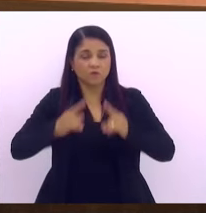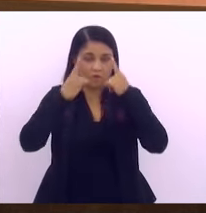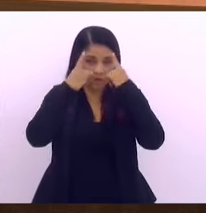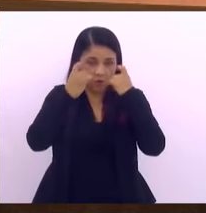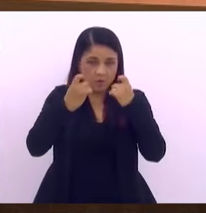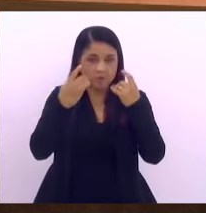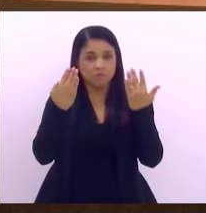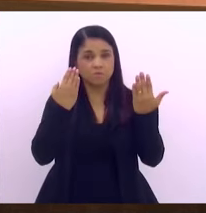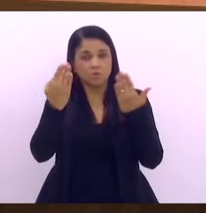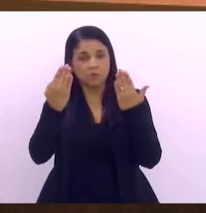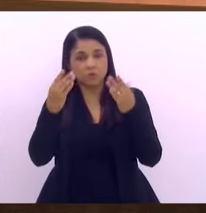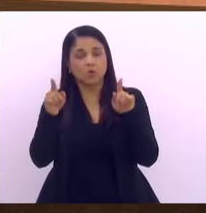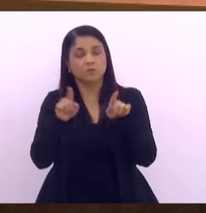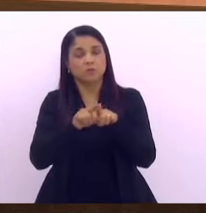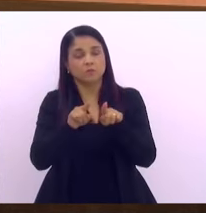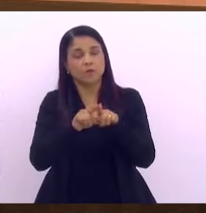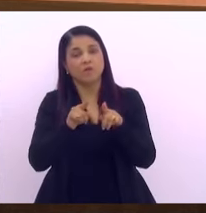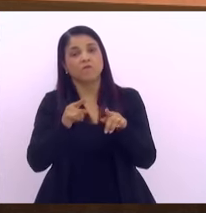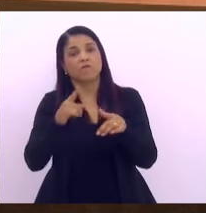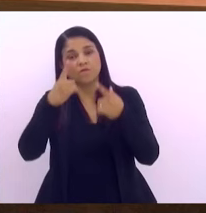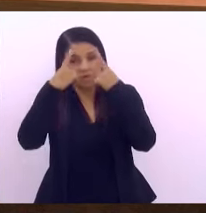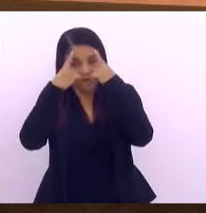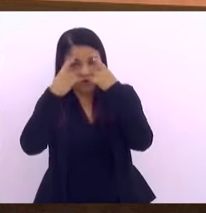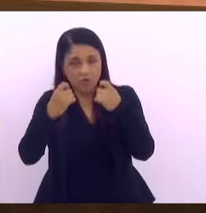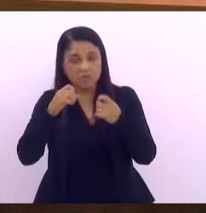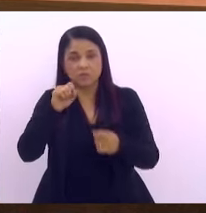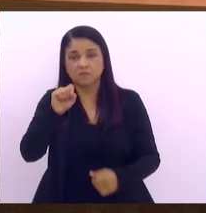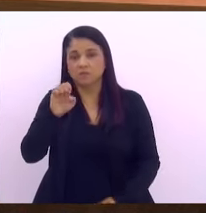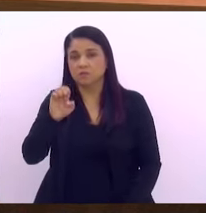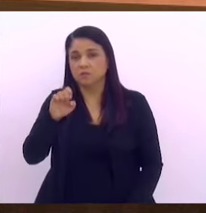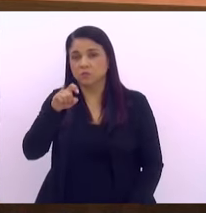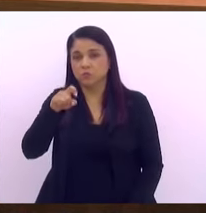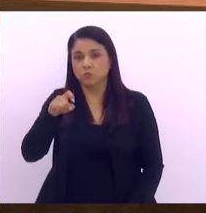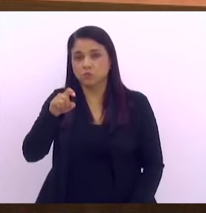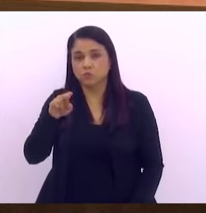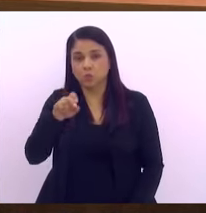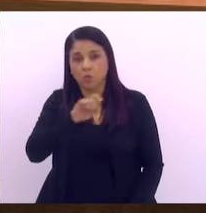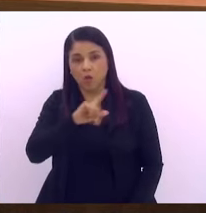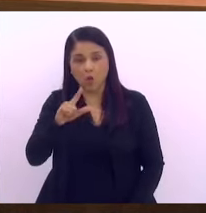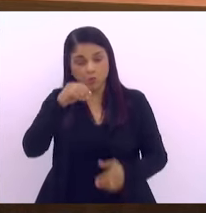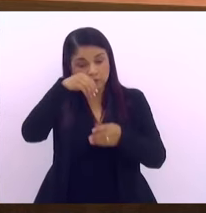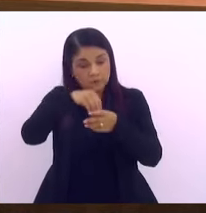quanto sexual, dentro dos seus trabalhos. E não só isso,